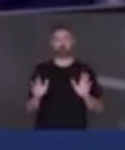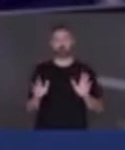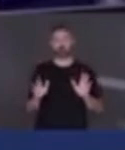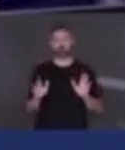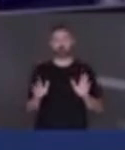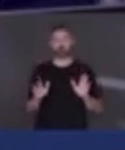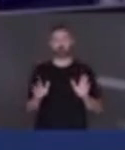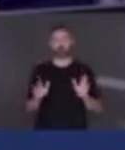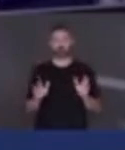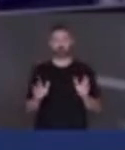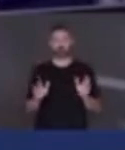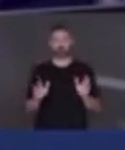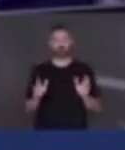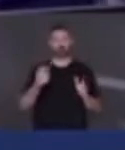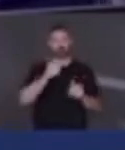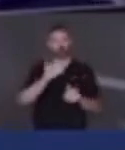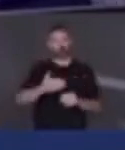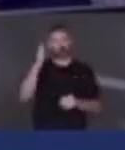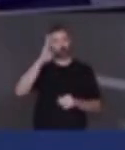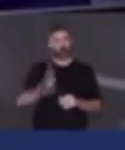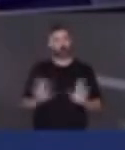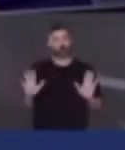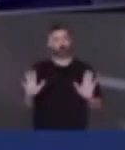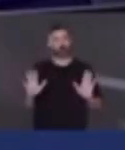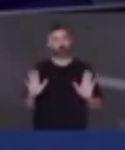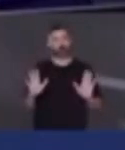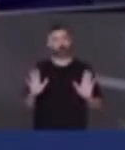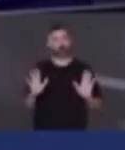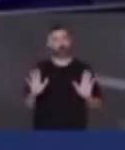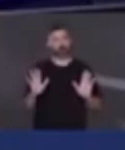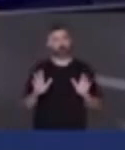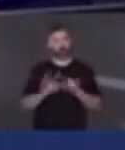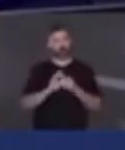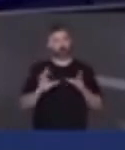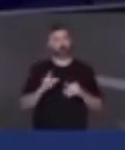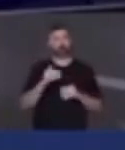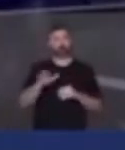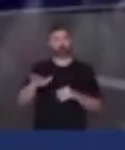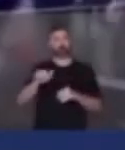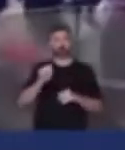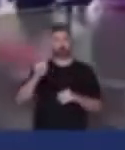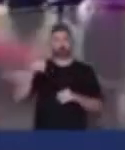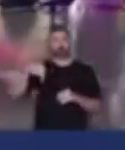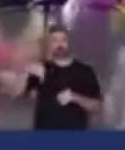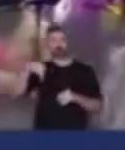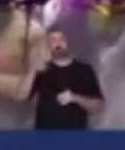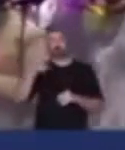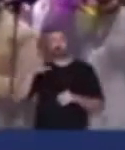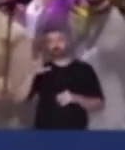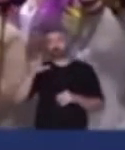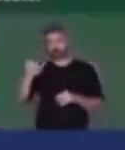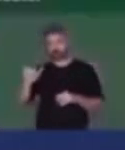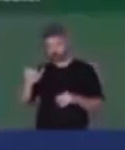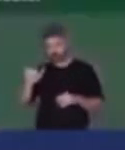deputado. Porque não dá pra gente, porque possivelmente além de um assessor do Arthur Lira, o